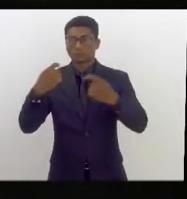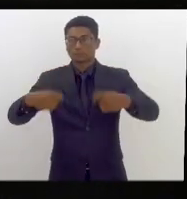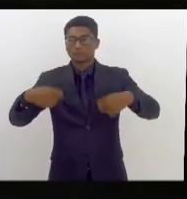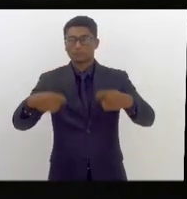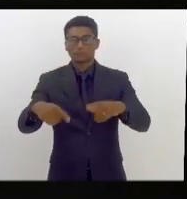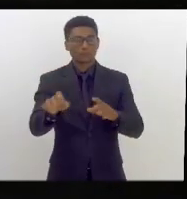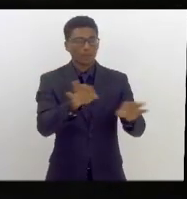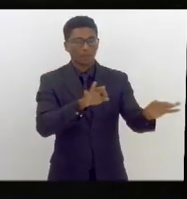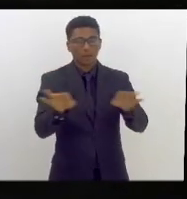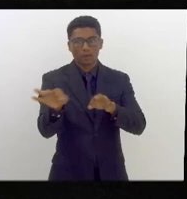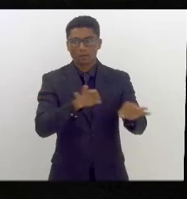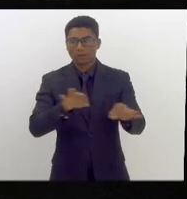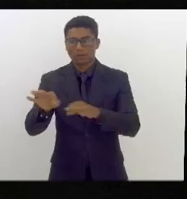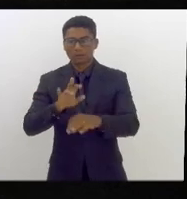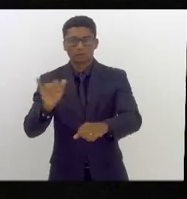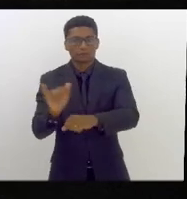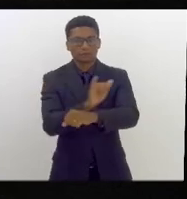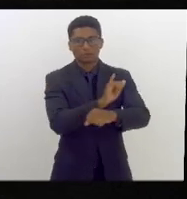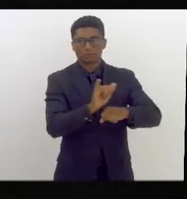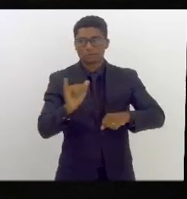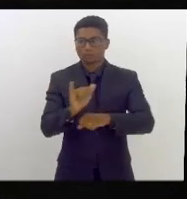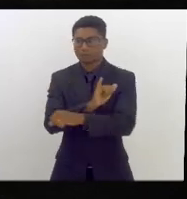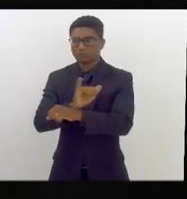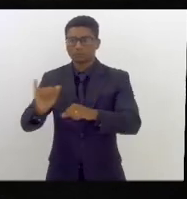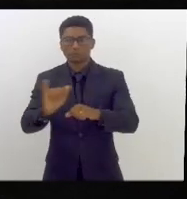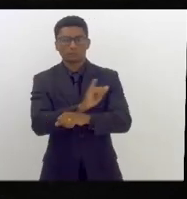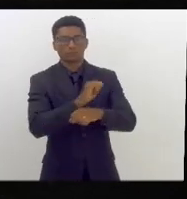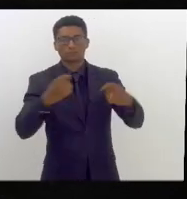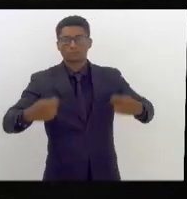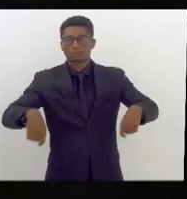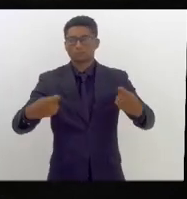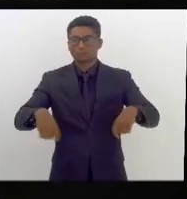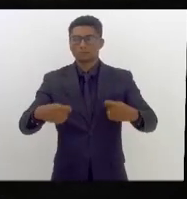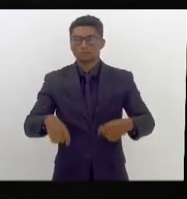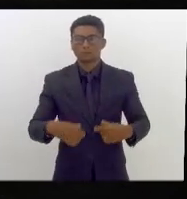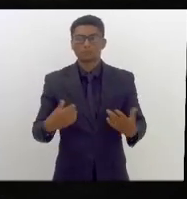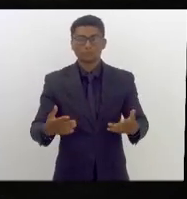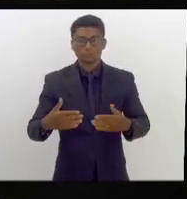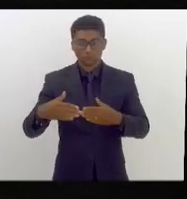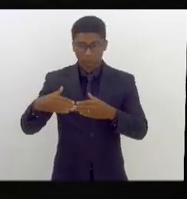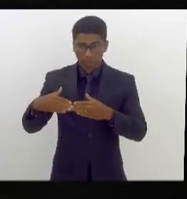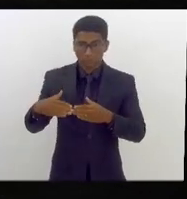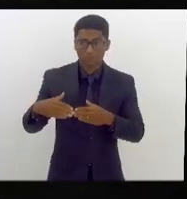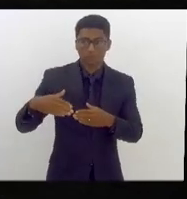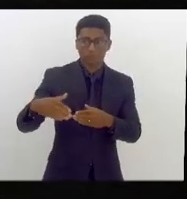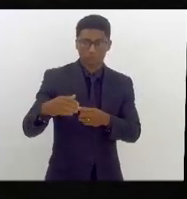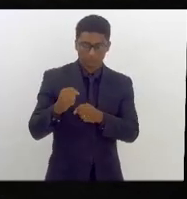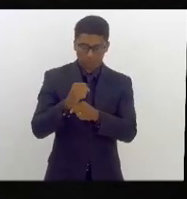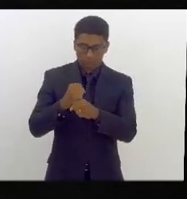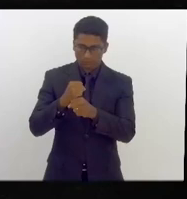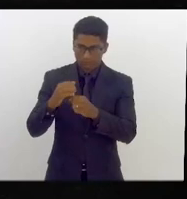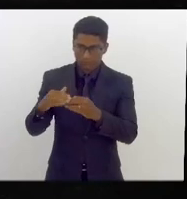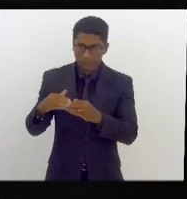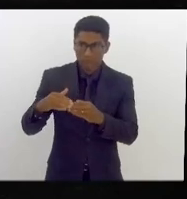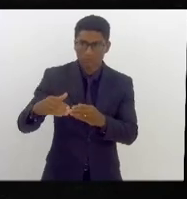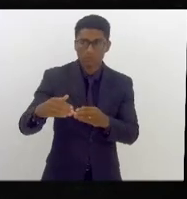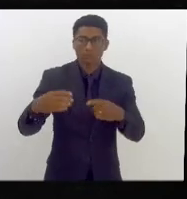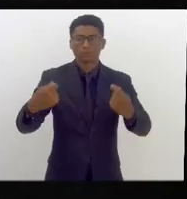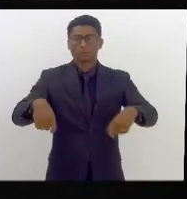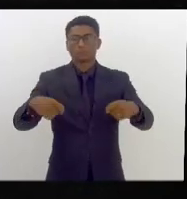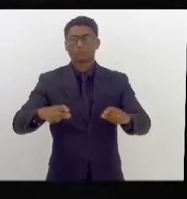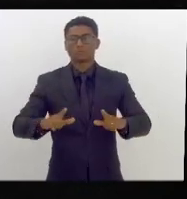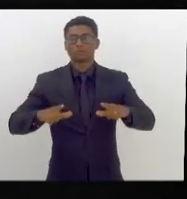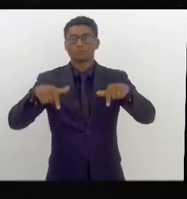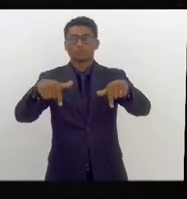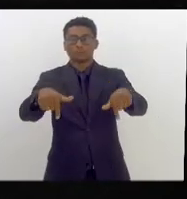planejamento estratégico, que ele passe, né, para os próximos anos atuar, né, a partir